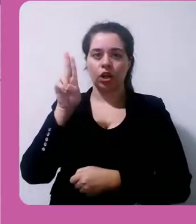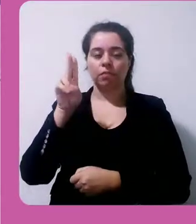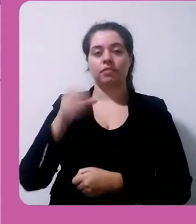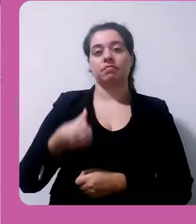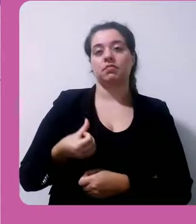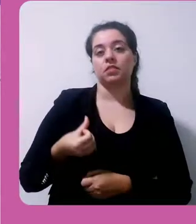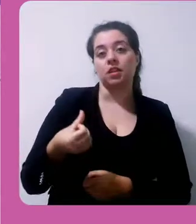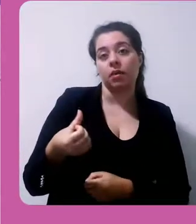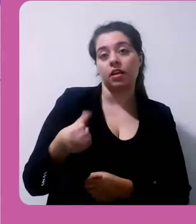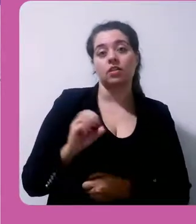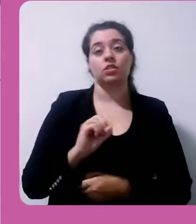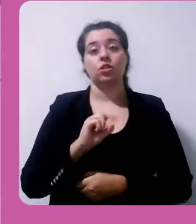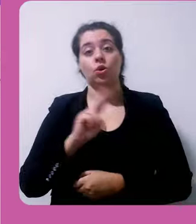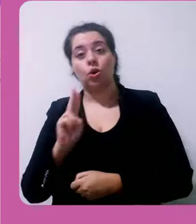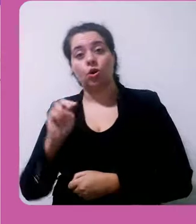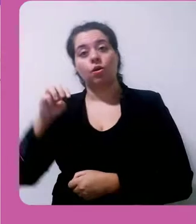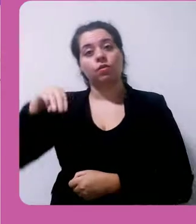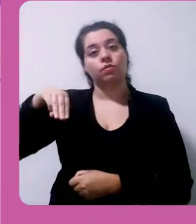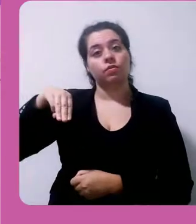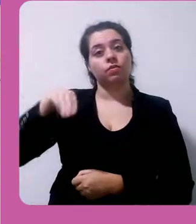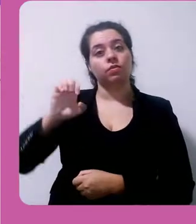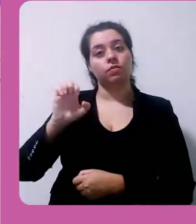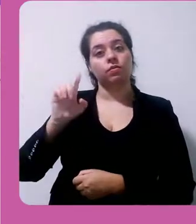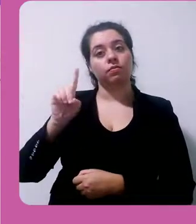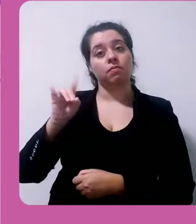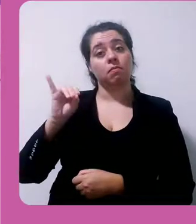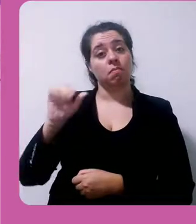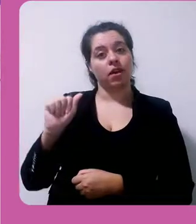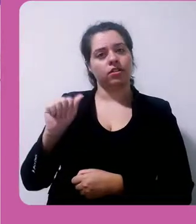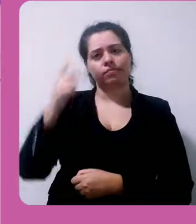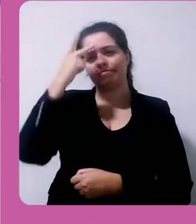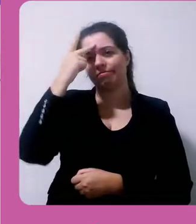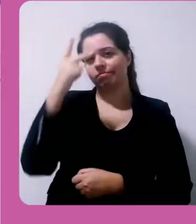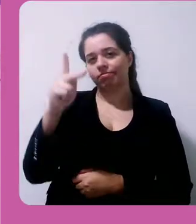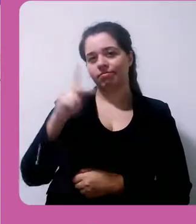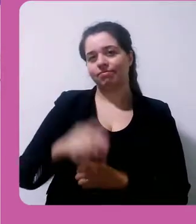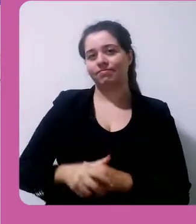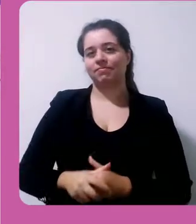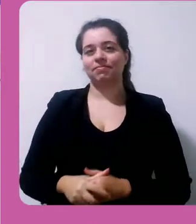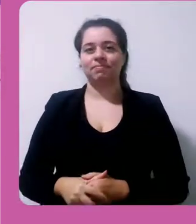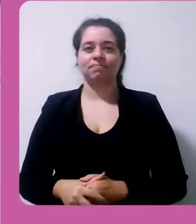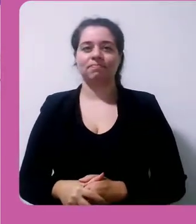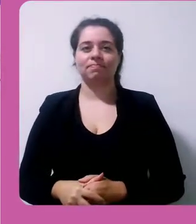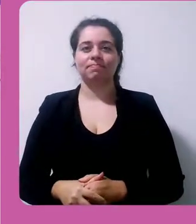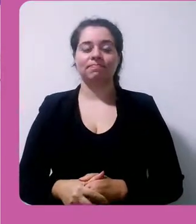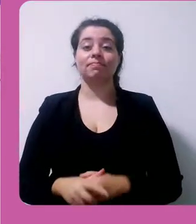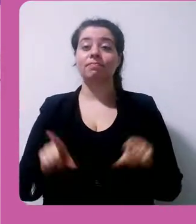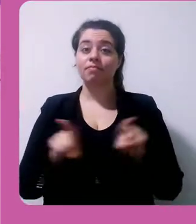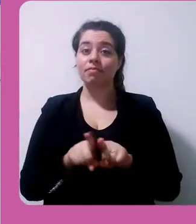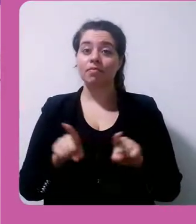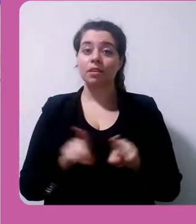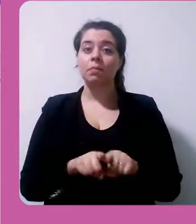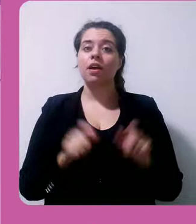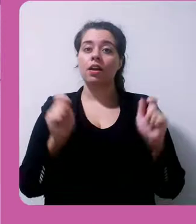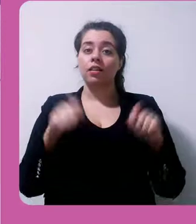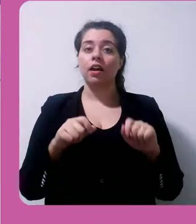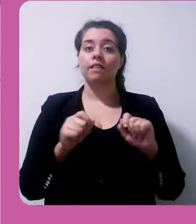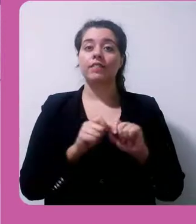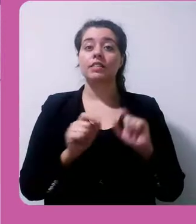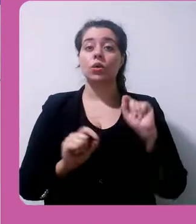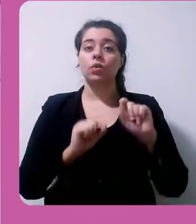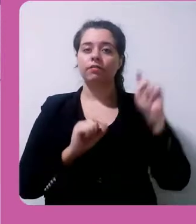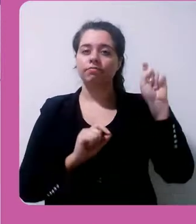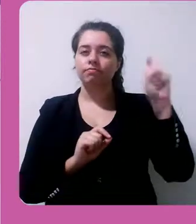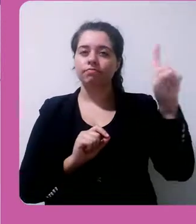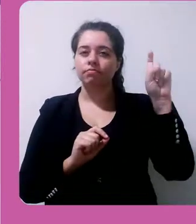quiser. Tem aqui a opção, o item forma de agregação das notas. O que é a forma